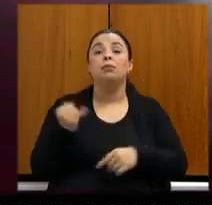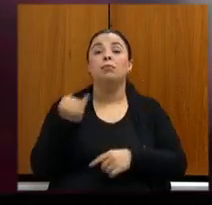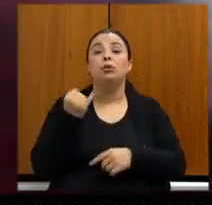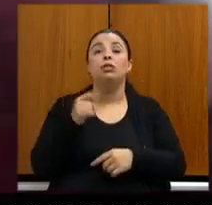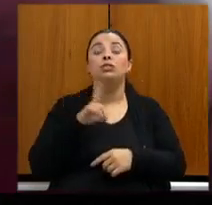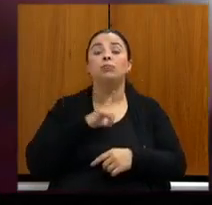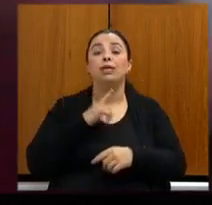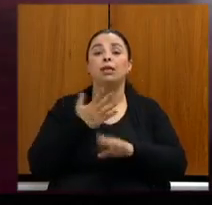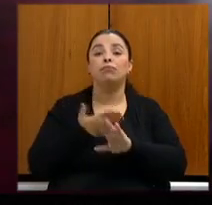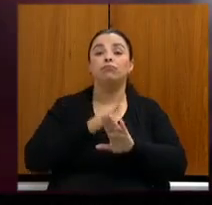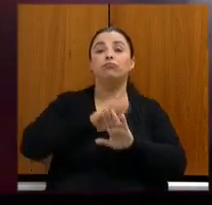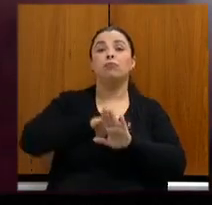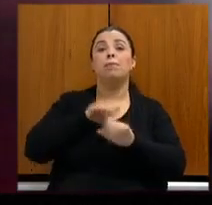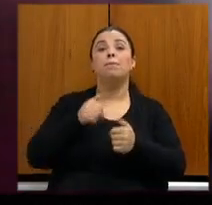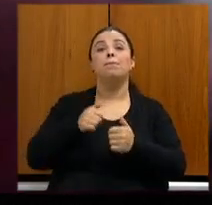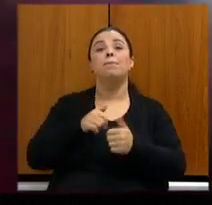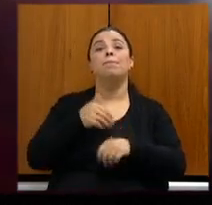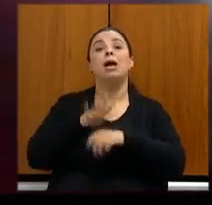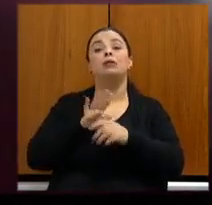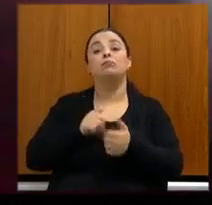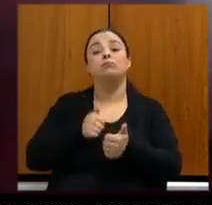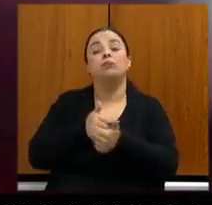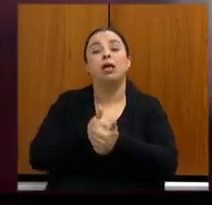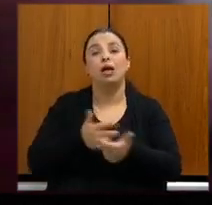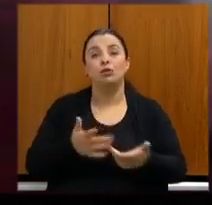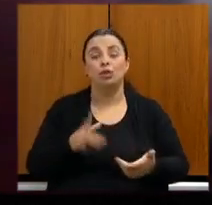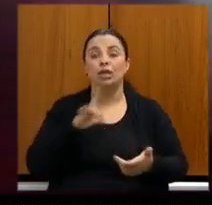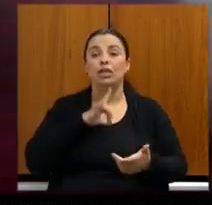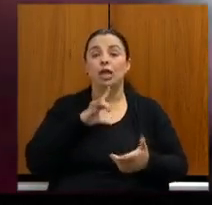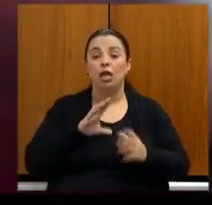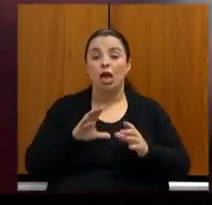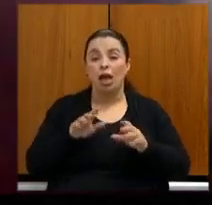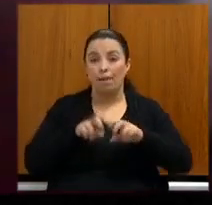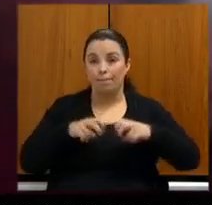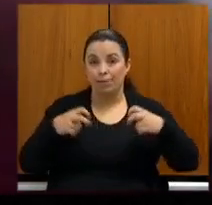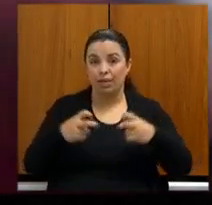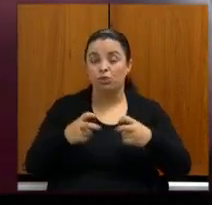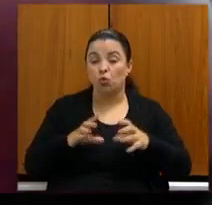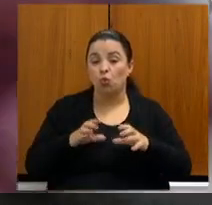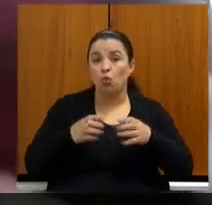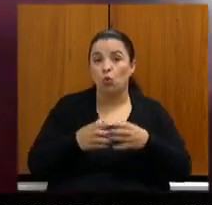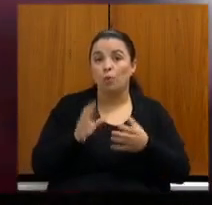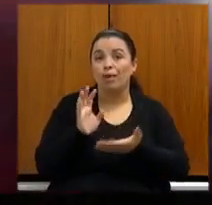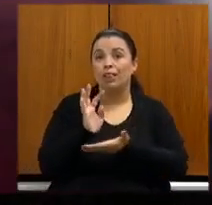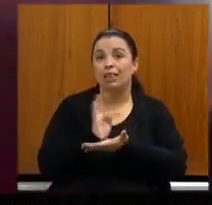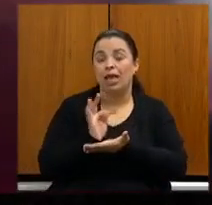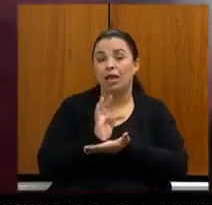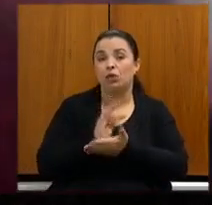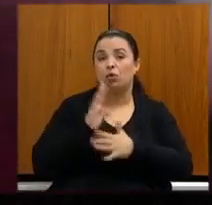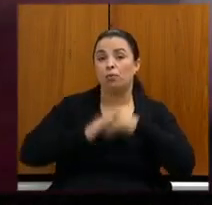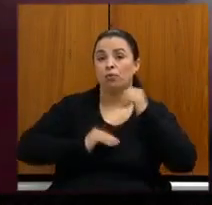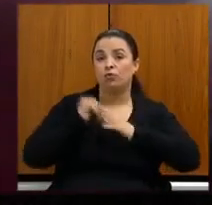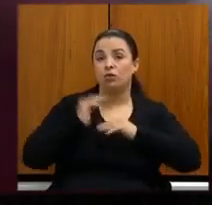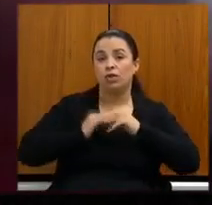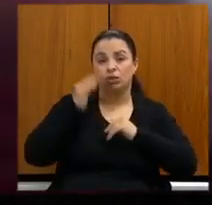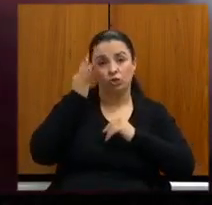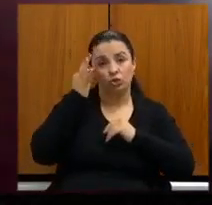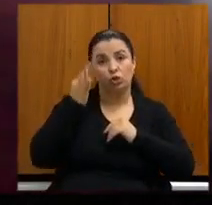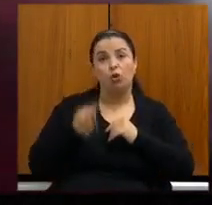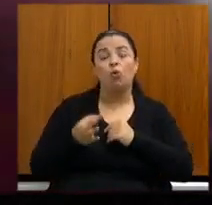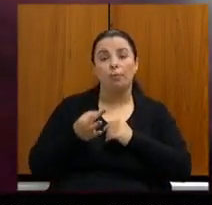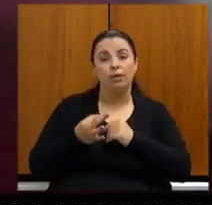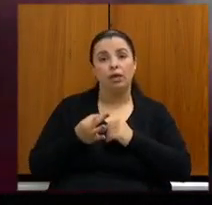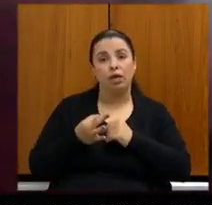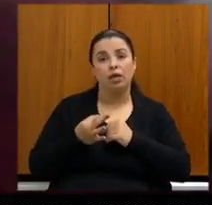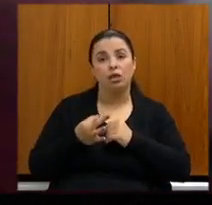ideológica né que a mesa ela tem uma equipe técnica composta por profissionais que compreendam a fundo as facetas